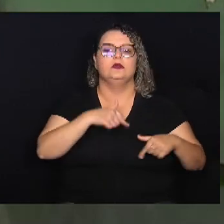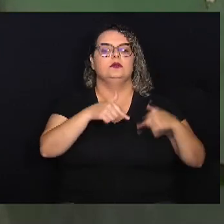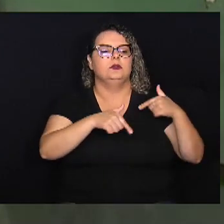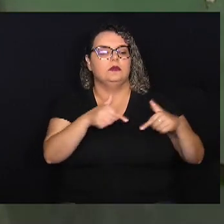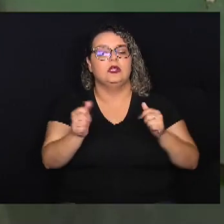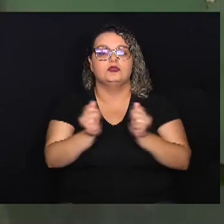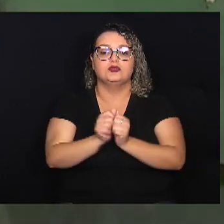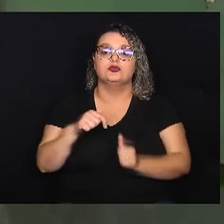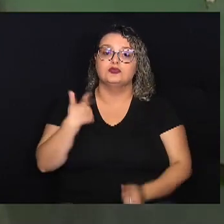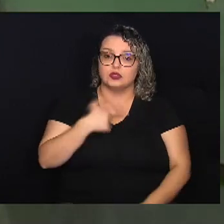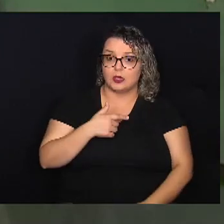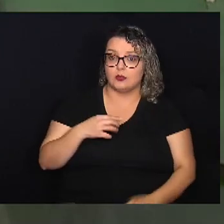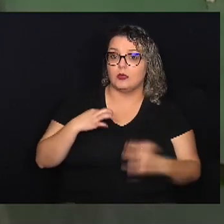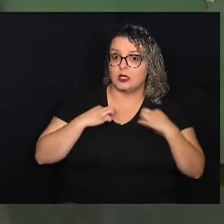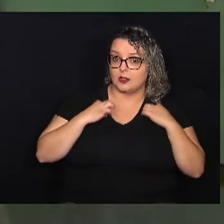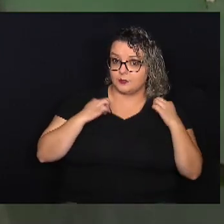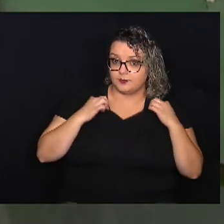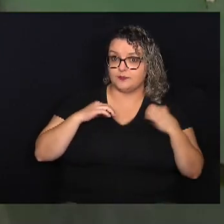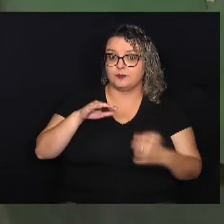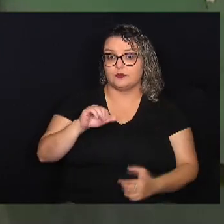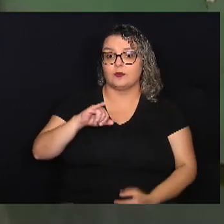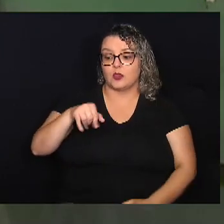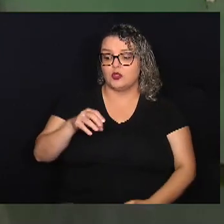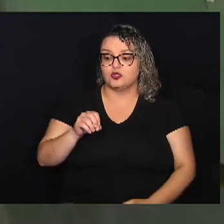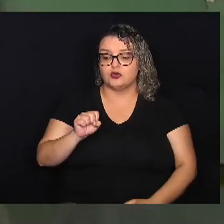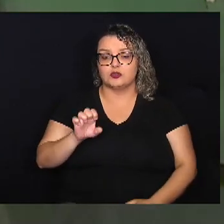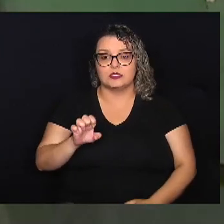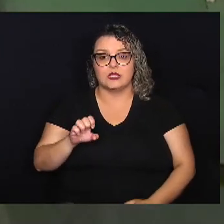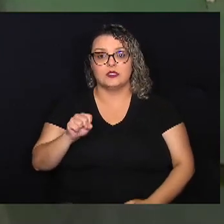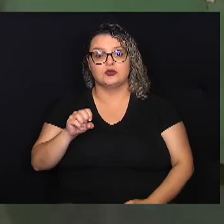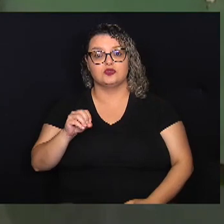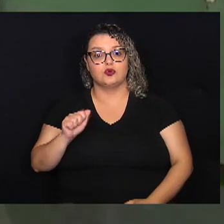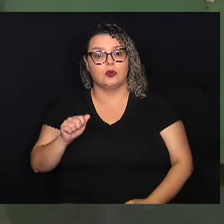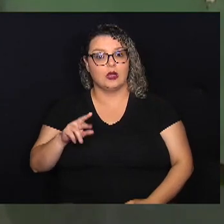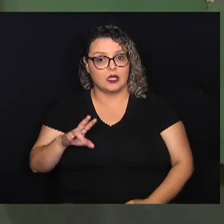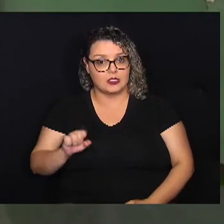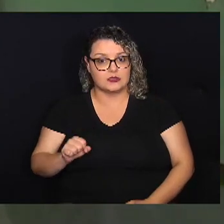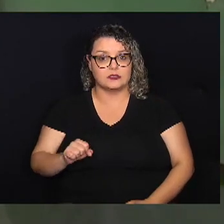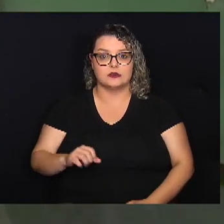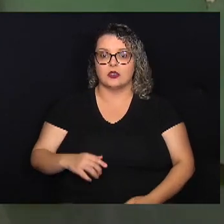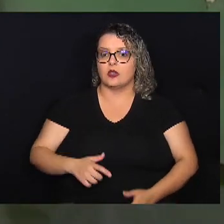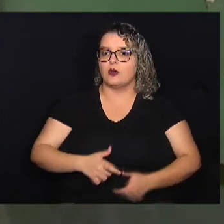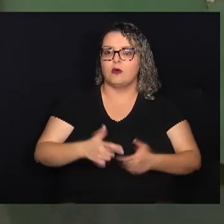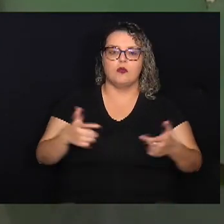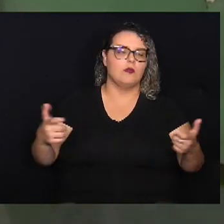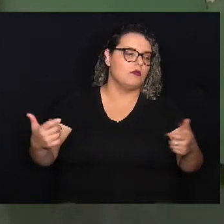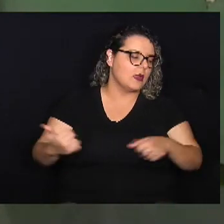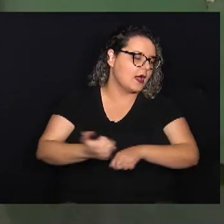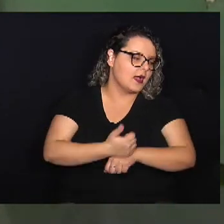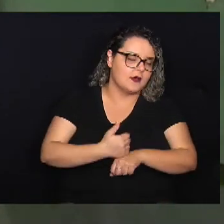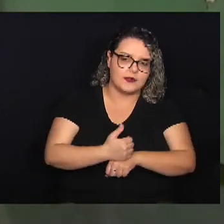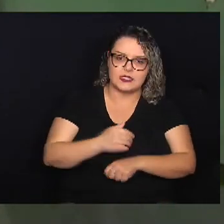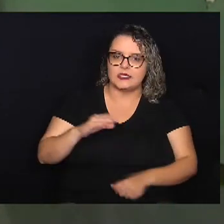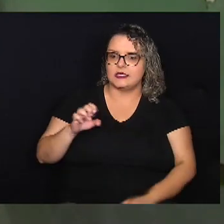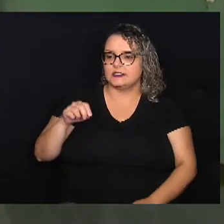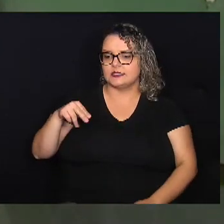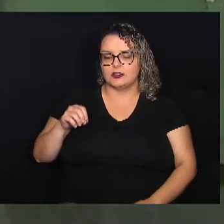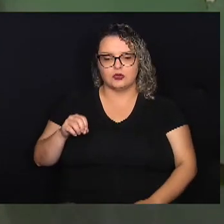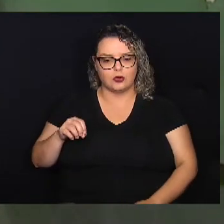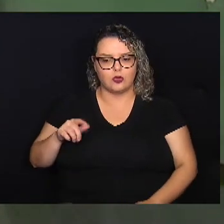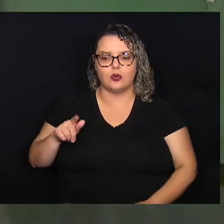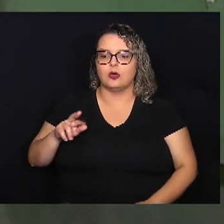para o cenário, a gente chamou o José Soares, que é um grande cenógrafo daqui de Paulínia. Ele